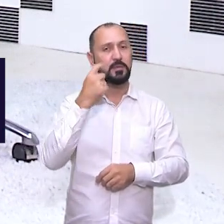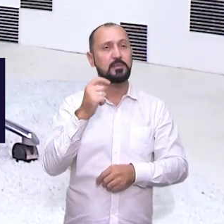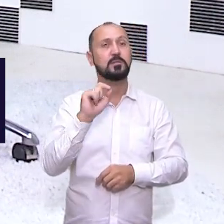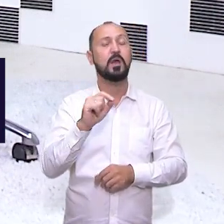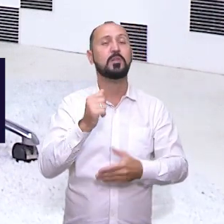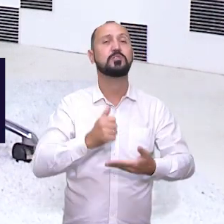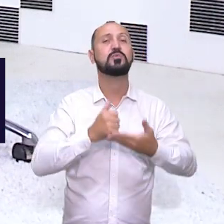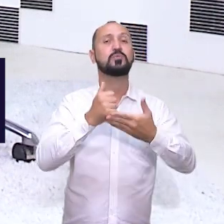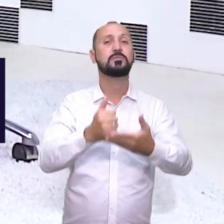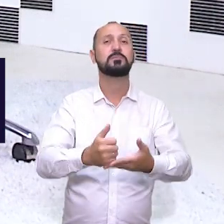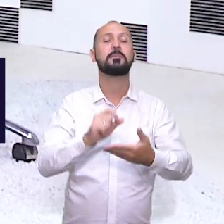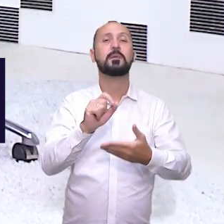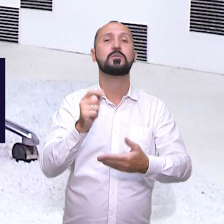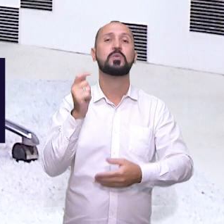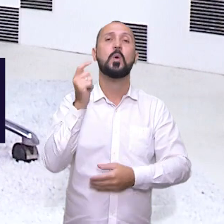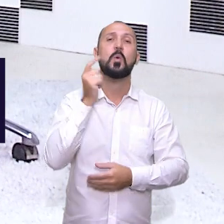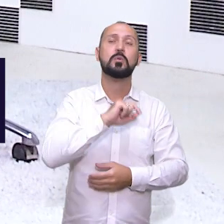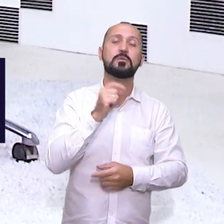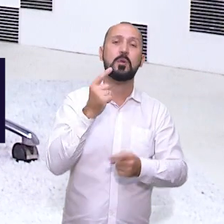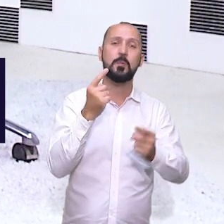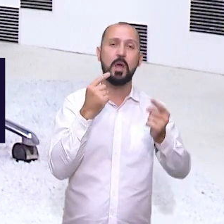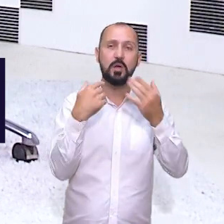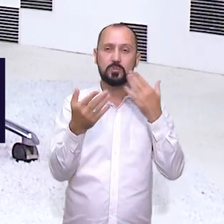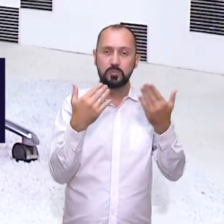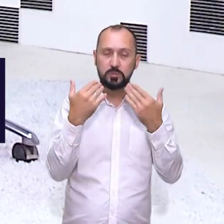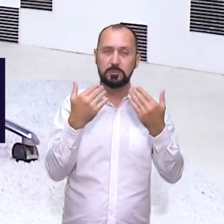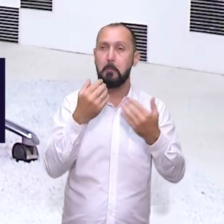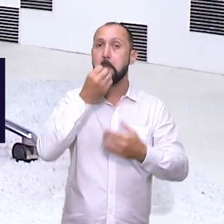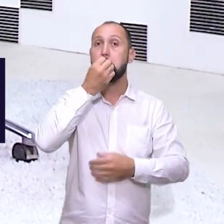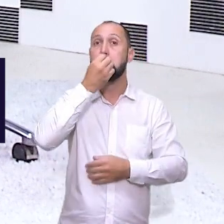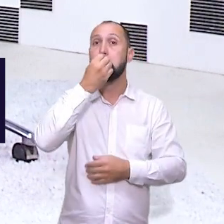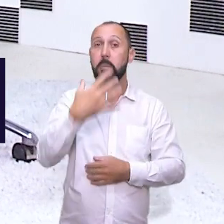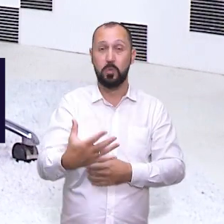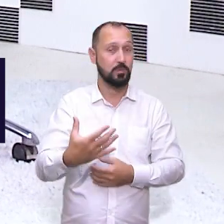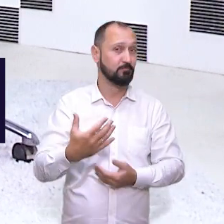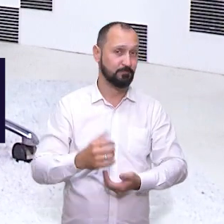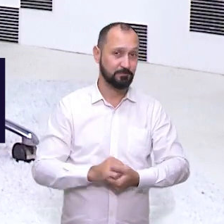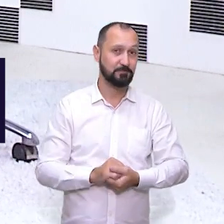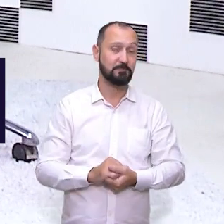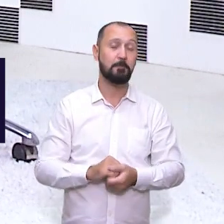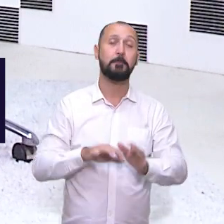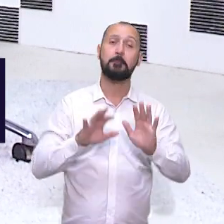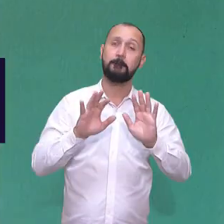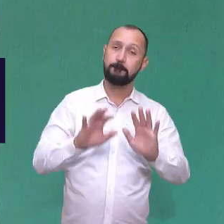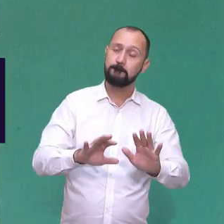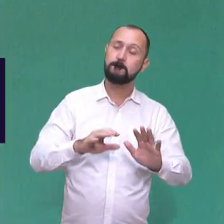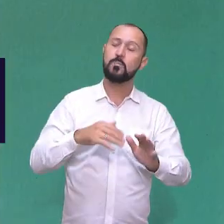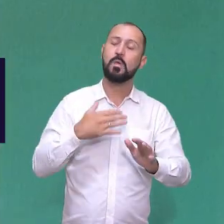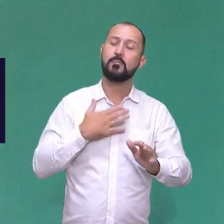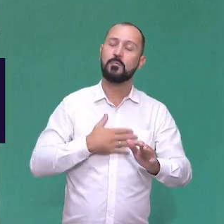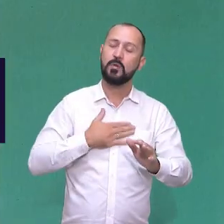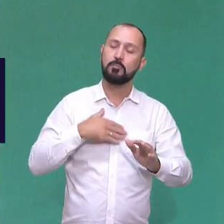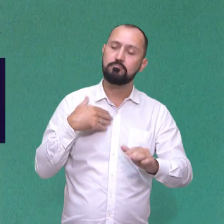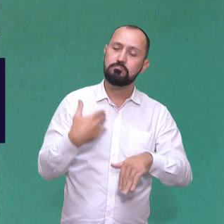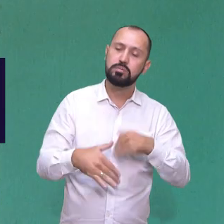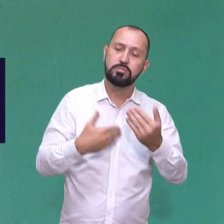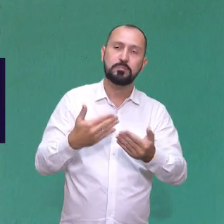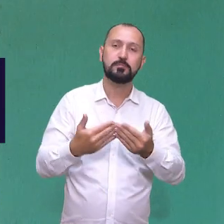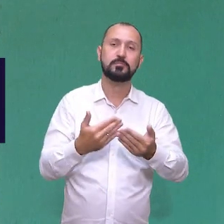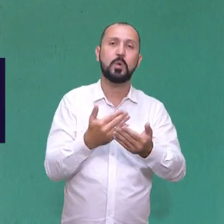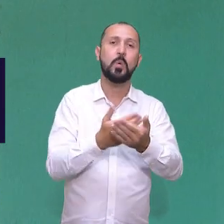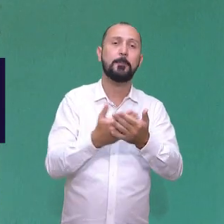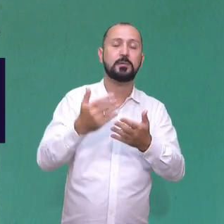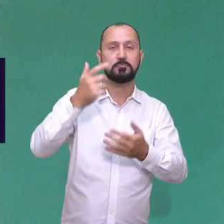importante que dá para a gente. A minha intenção aqui é de colaborar para que a gente possa fazer uma discussão de alto nível. E à medida que você faz